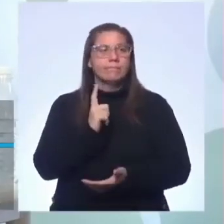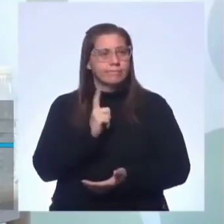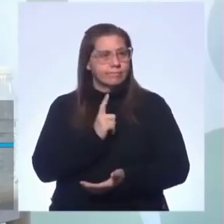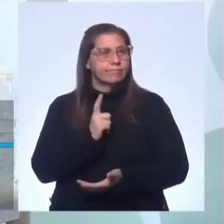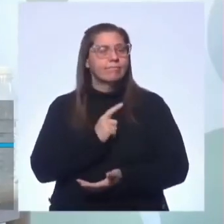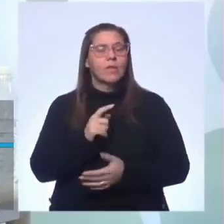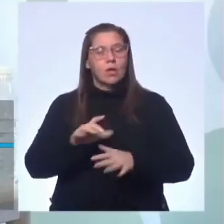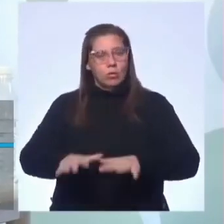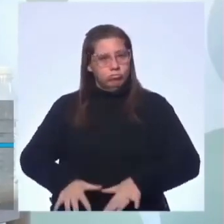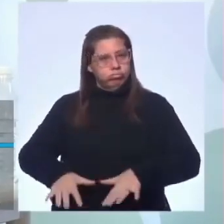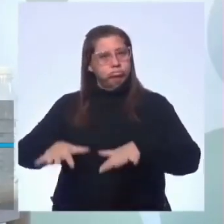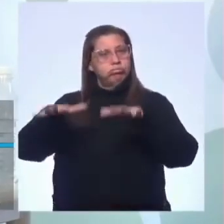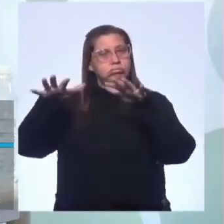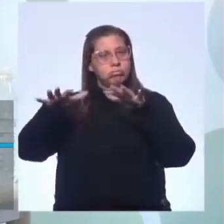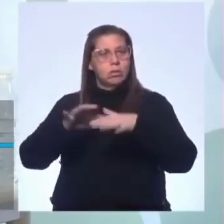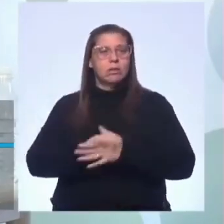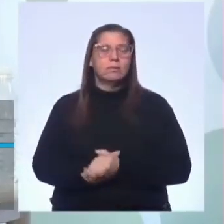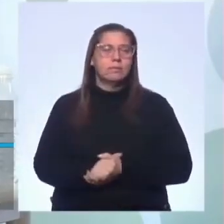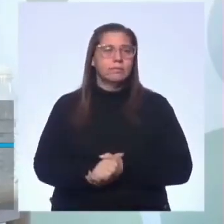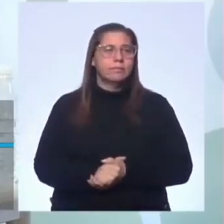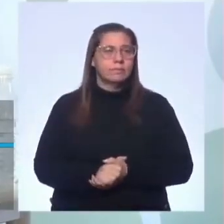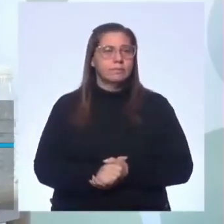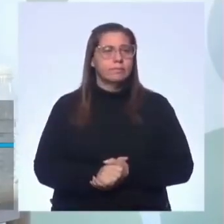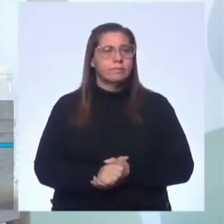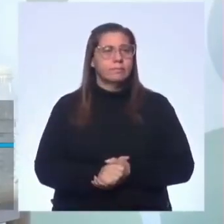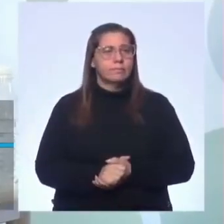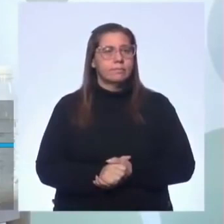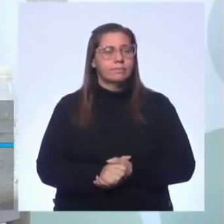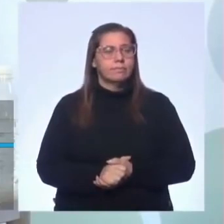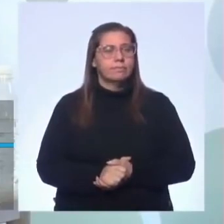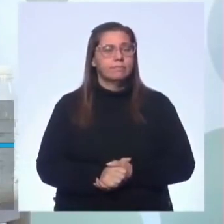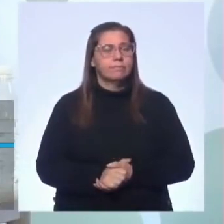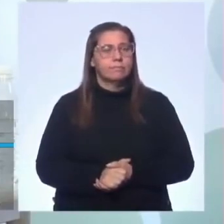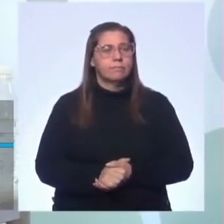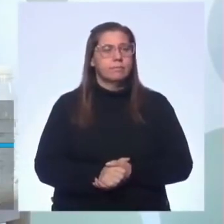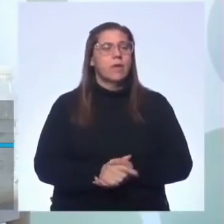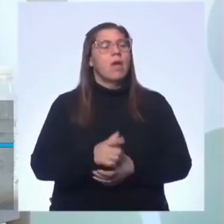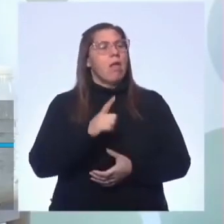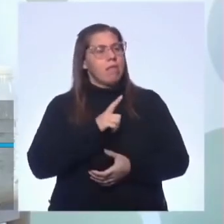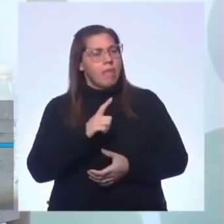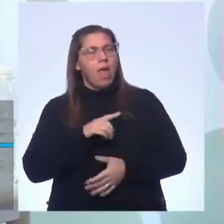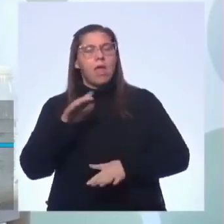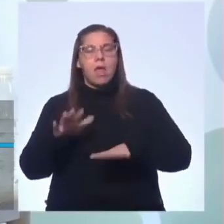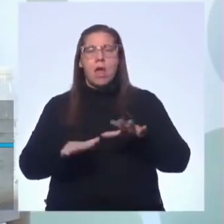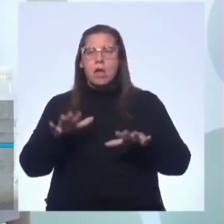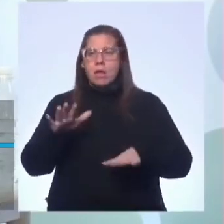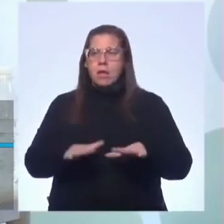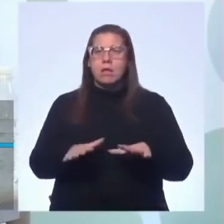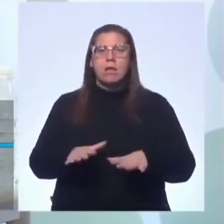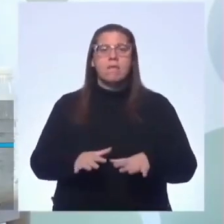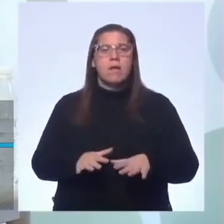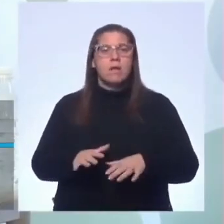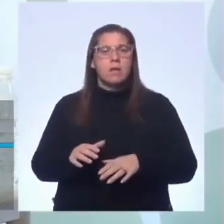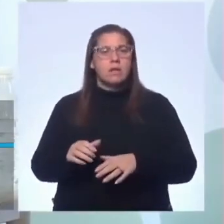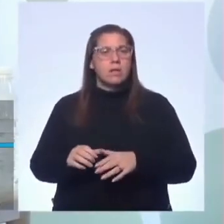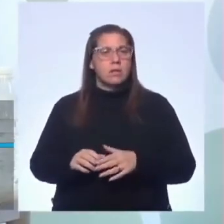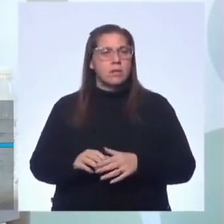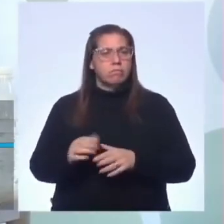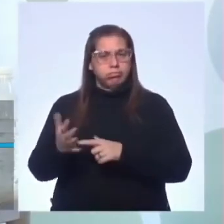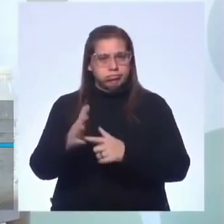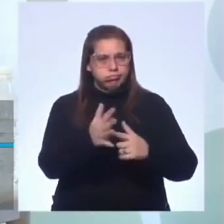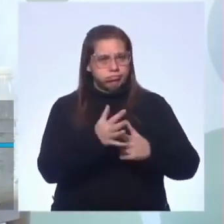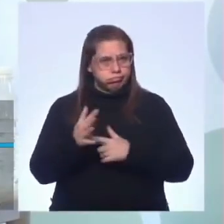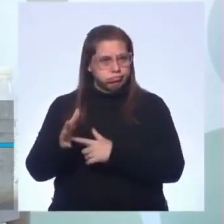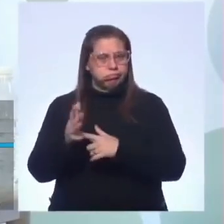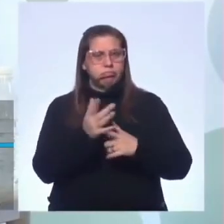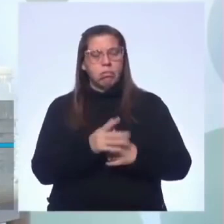ficar alagadas, né? As marginais, né, eles têm lá as suas bombas, né, que quando funciona tira aí o excesso